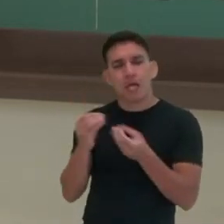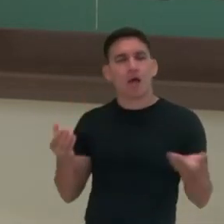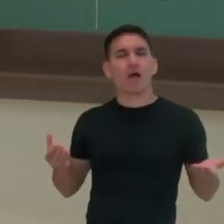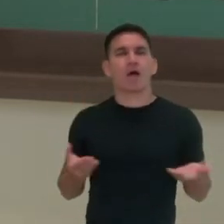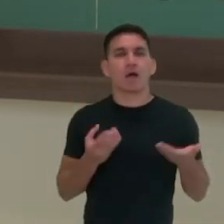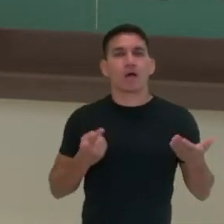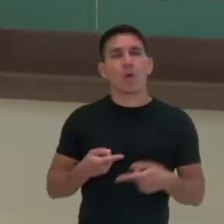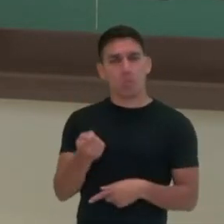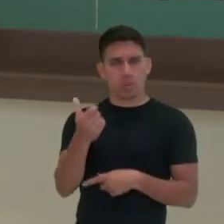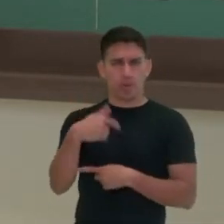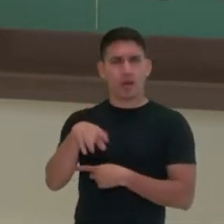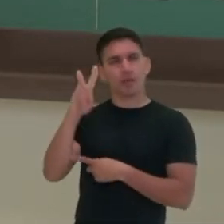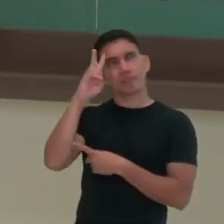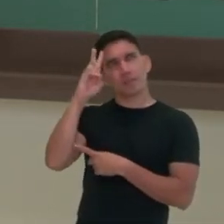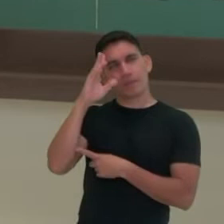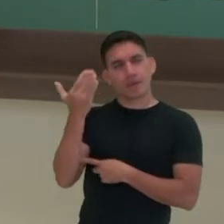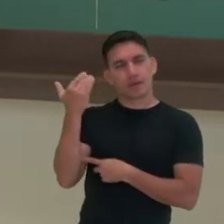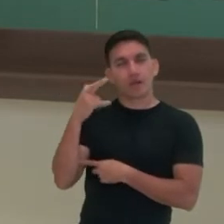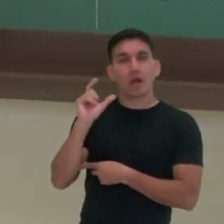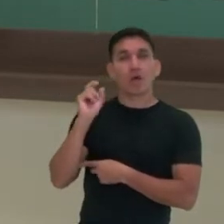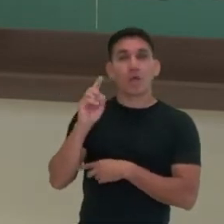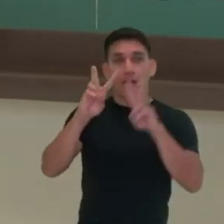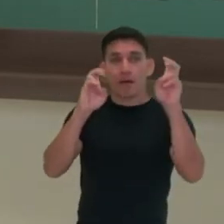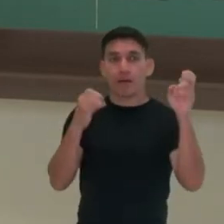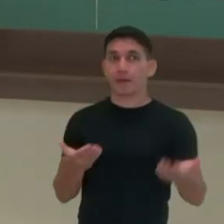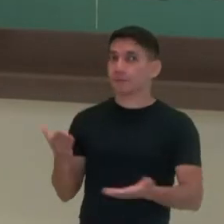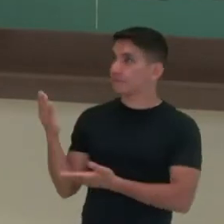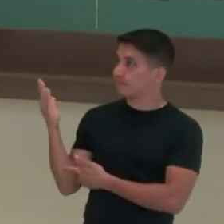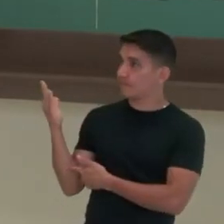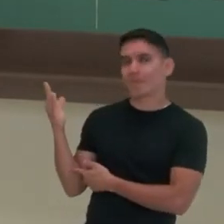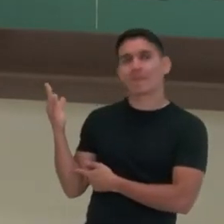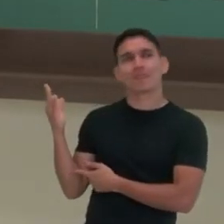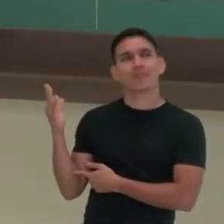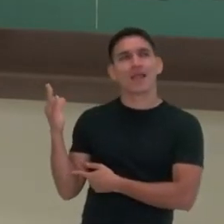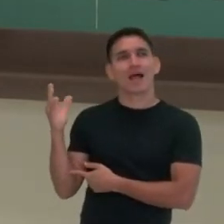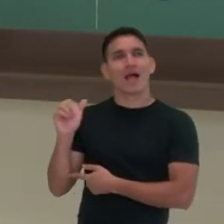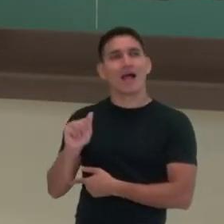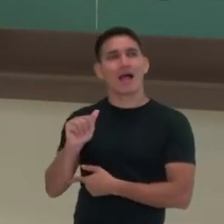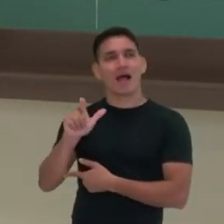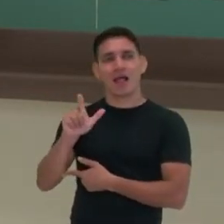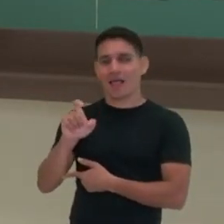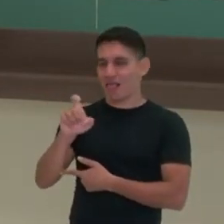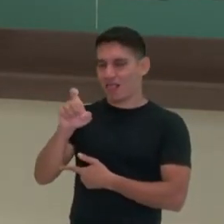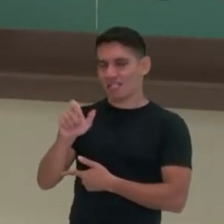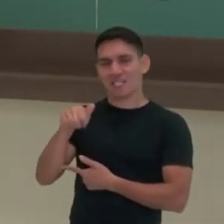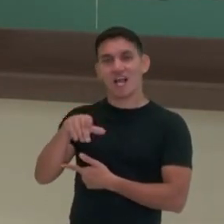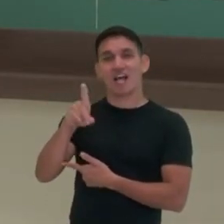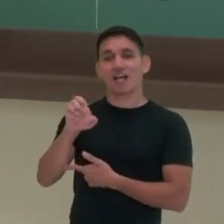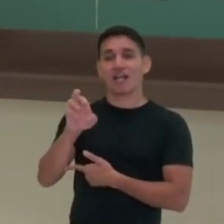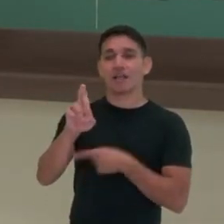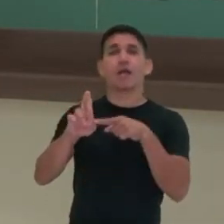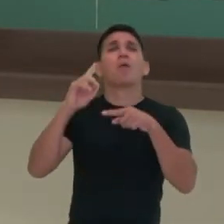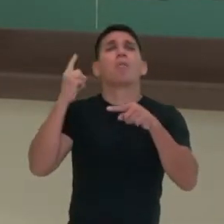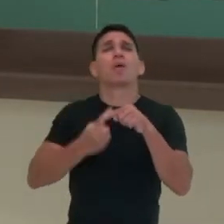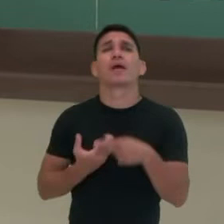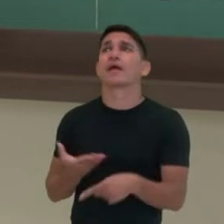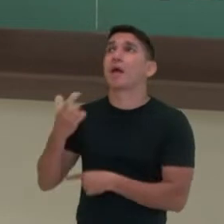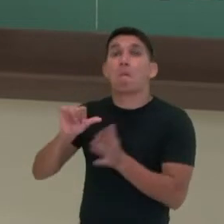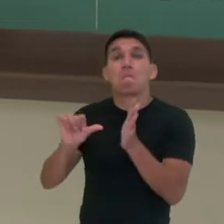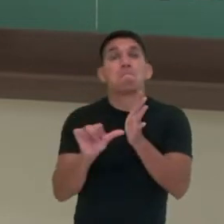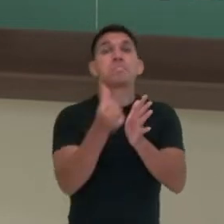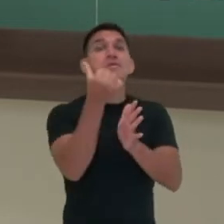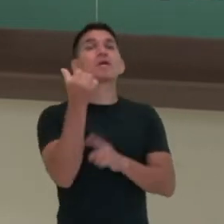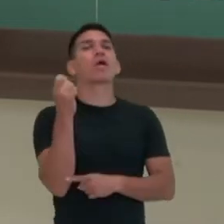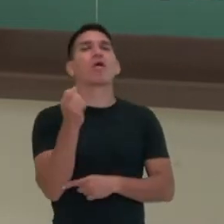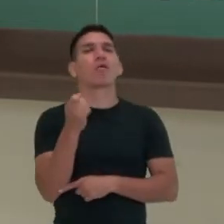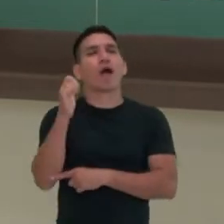pouco, relembrar um pouco o pensamento de Alexander Baumgarten. Por quê? Baumgarten foi o primeiro filósofo a